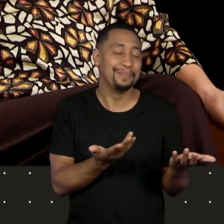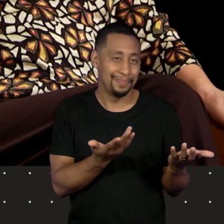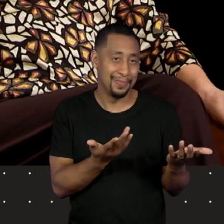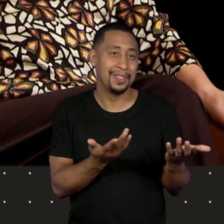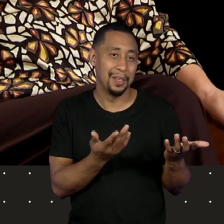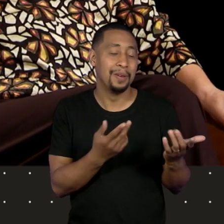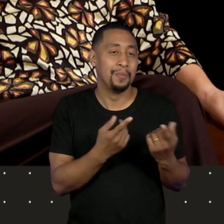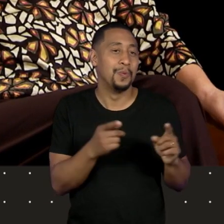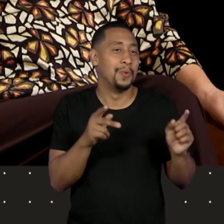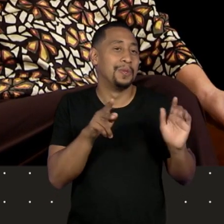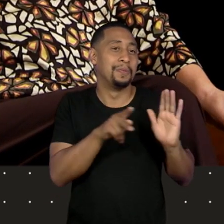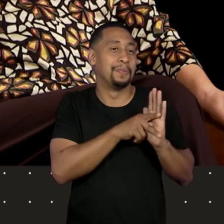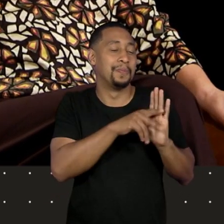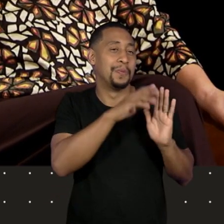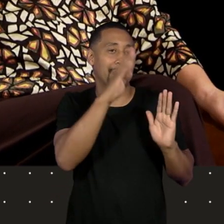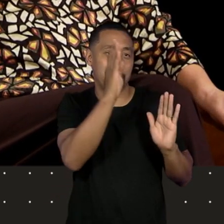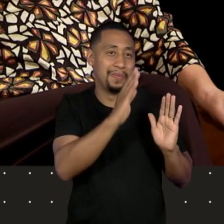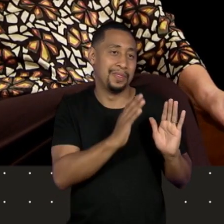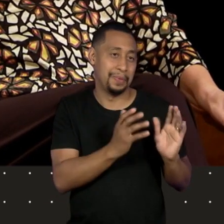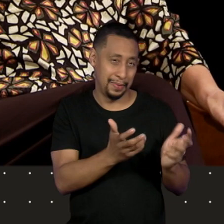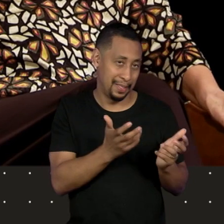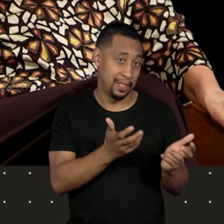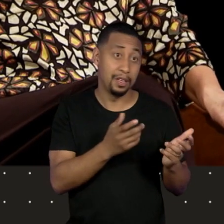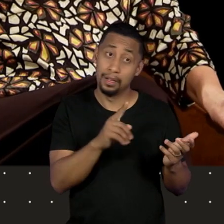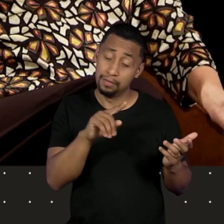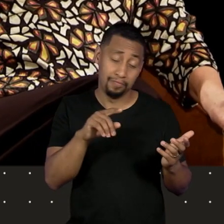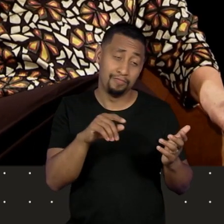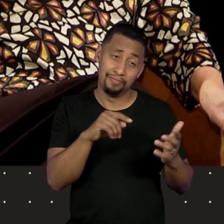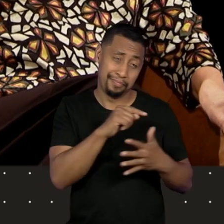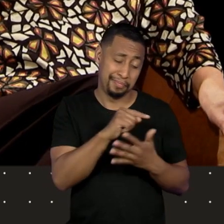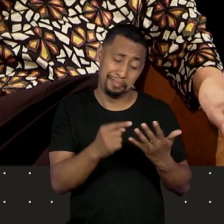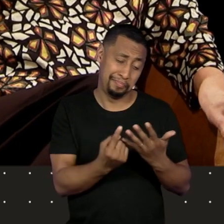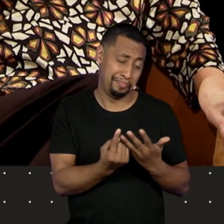e eu acho que foi absolutamente pioneira